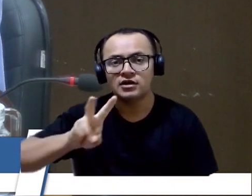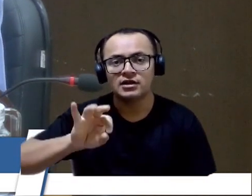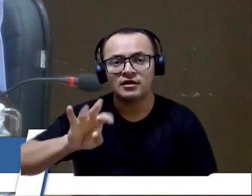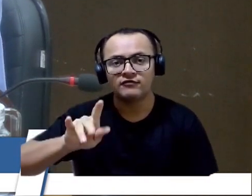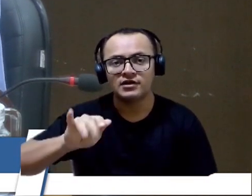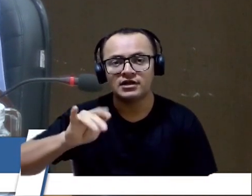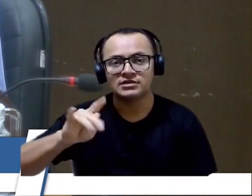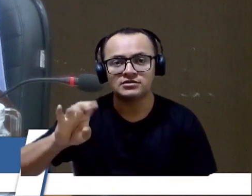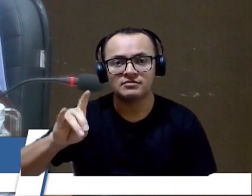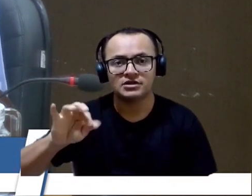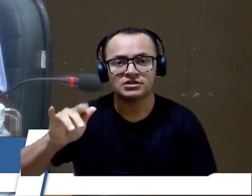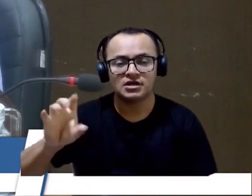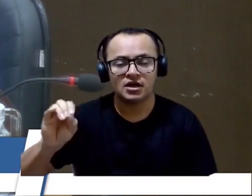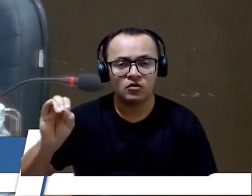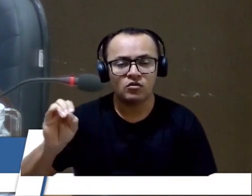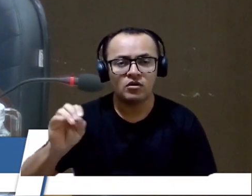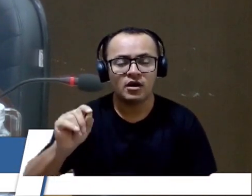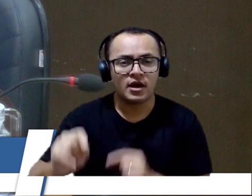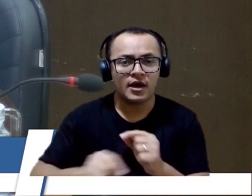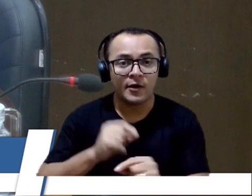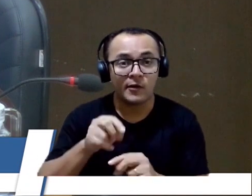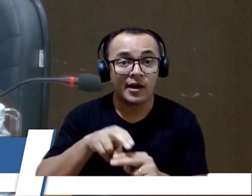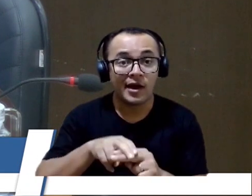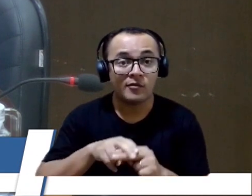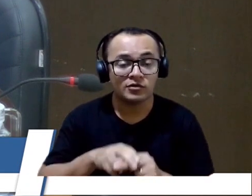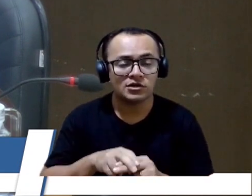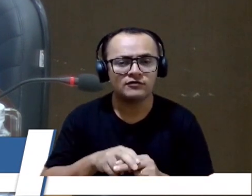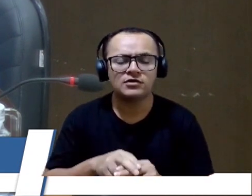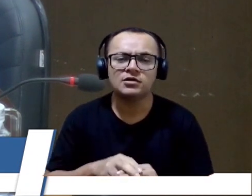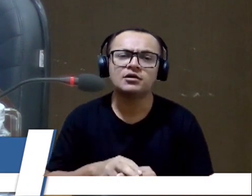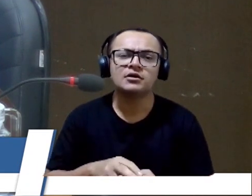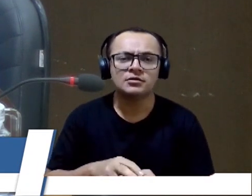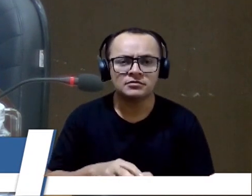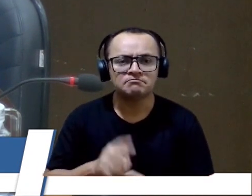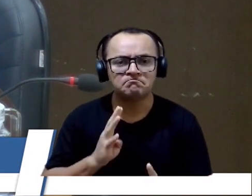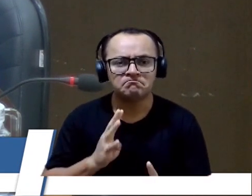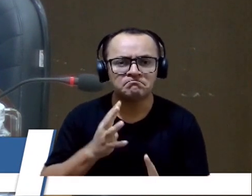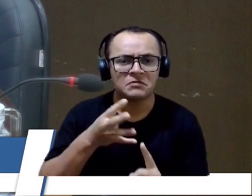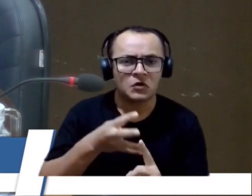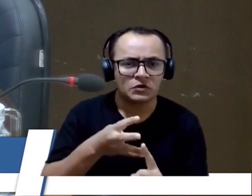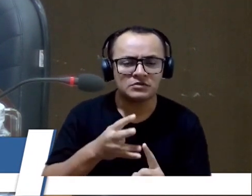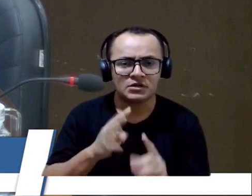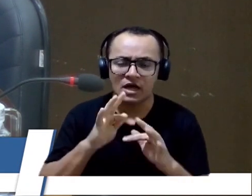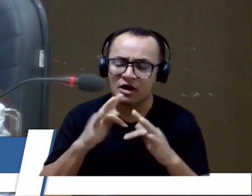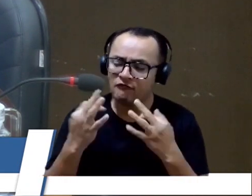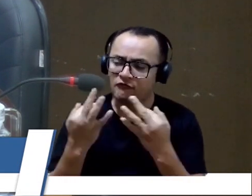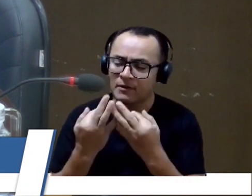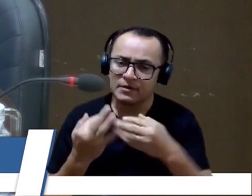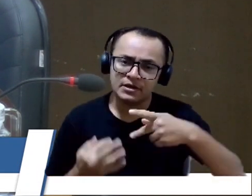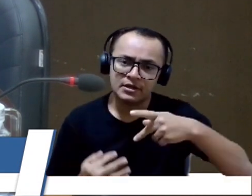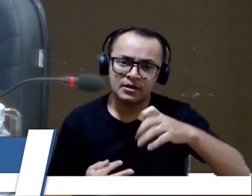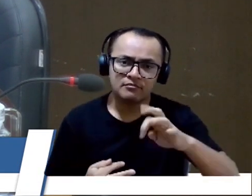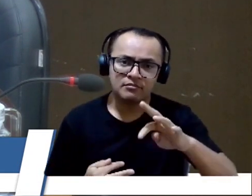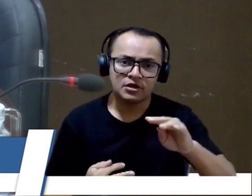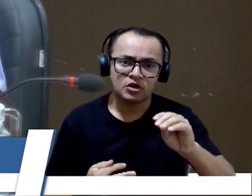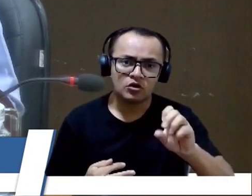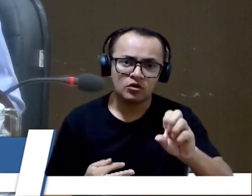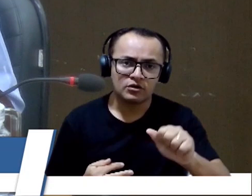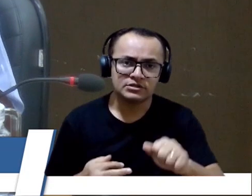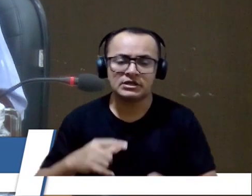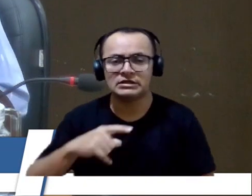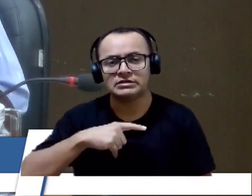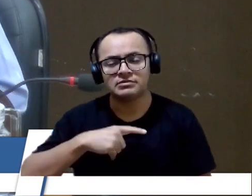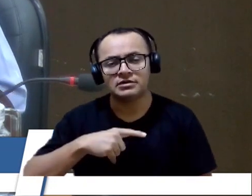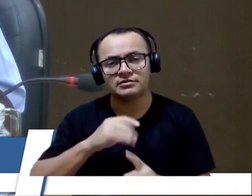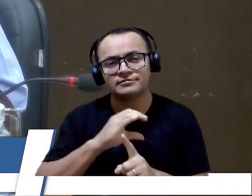um motivo de reconhecimento do que a família Pedrosa tem pela comunidade da Vila São